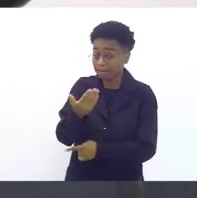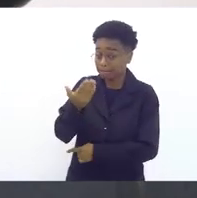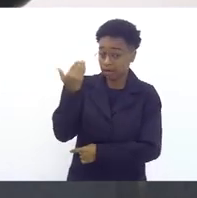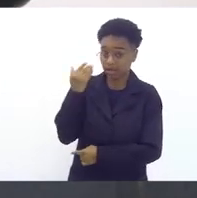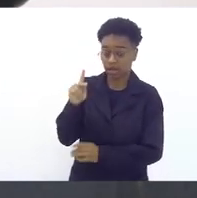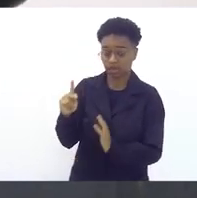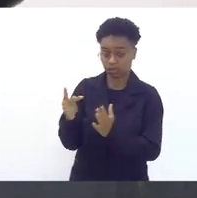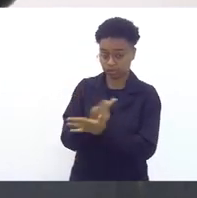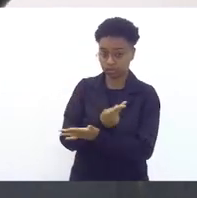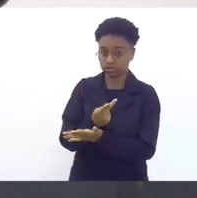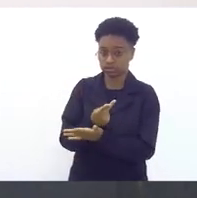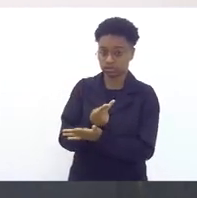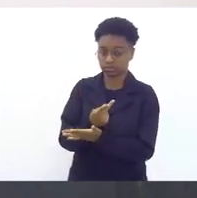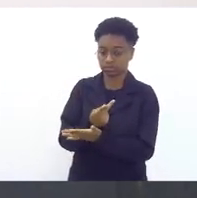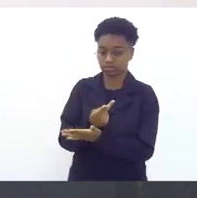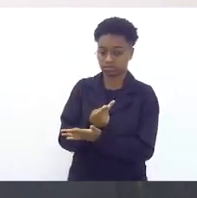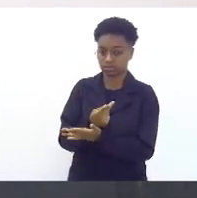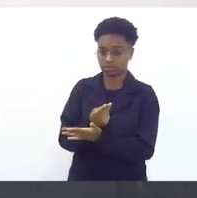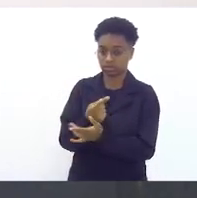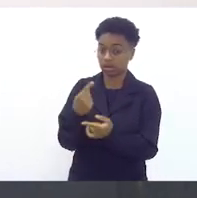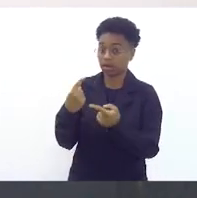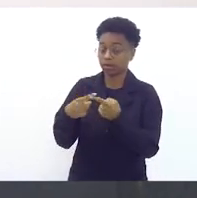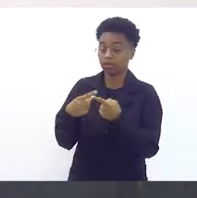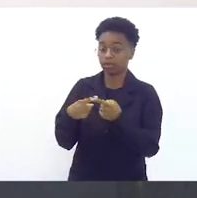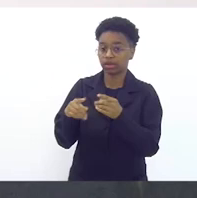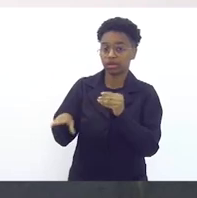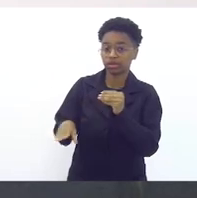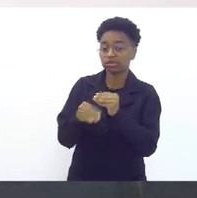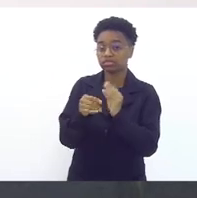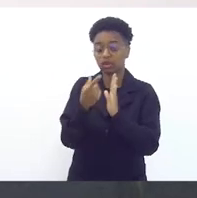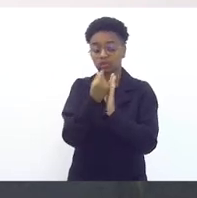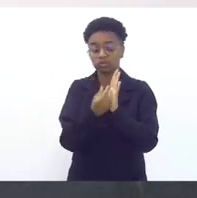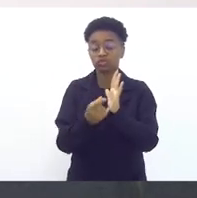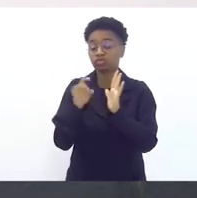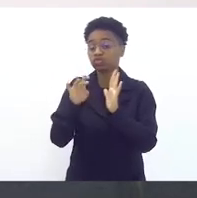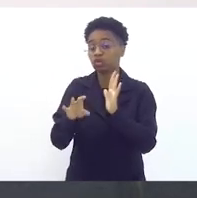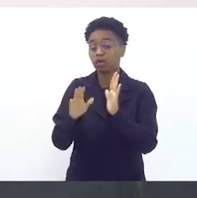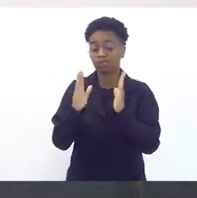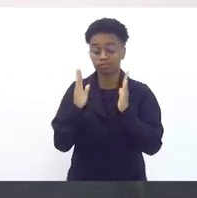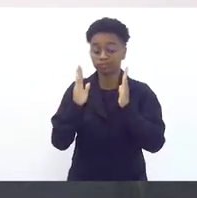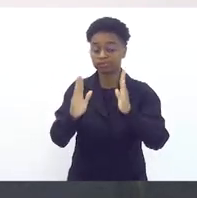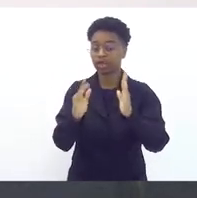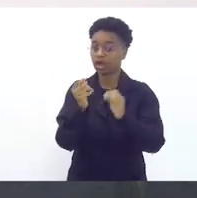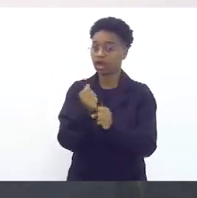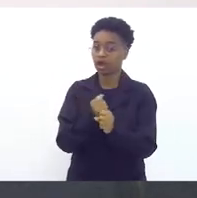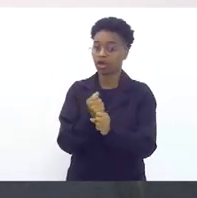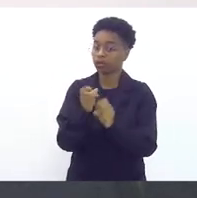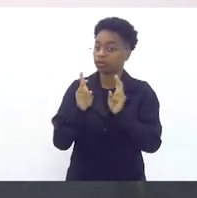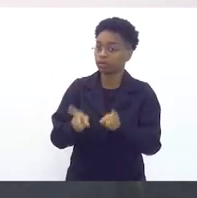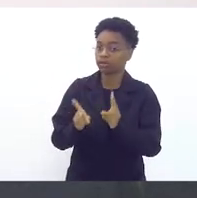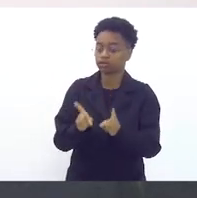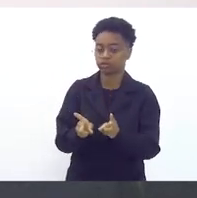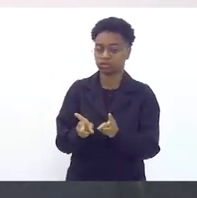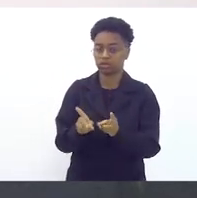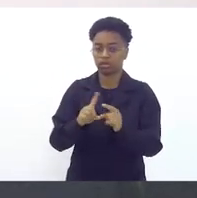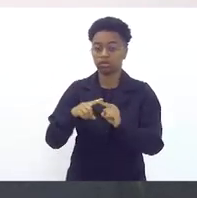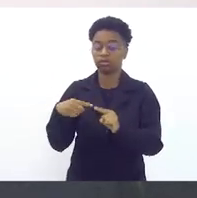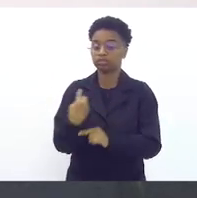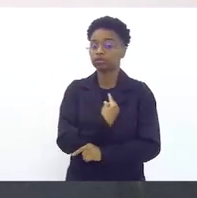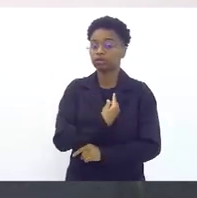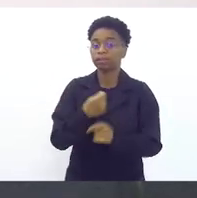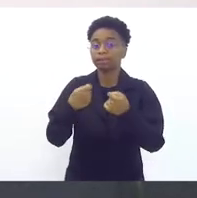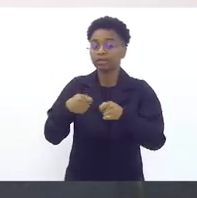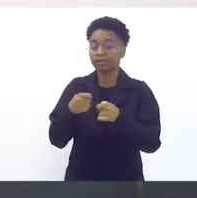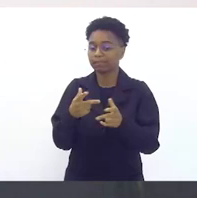regime, porque compensação orçamentária só vale naquele ano do orçamento. A gente tem que ver que o outro lado também